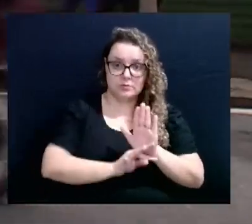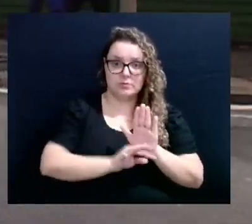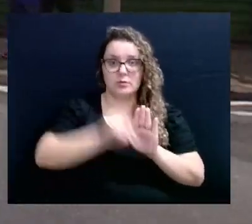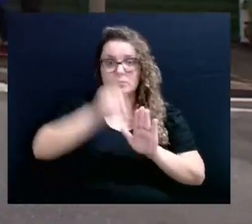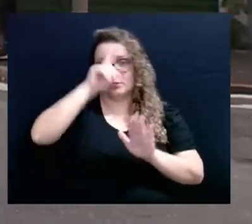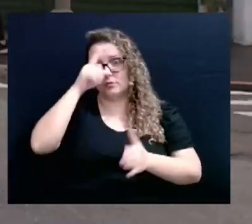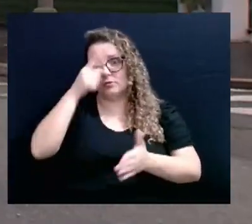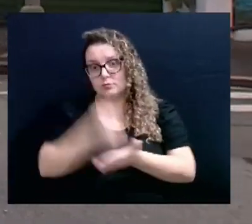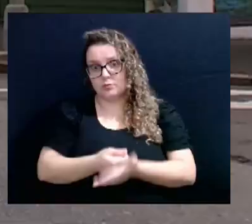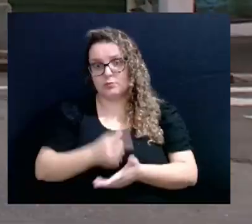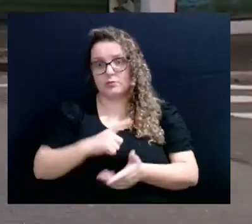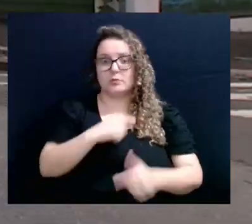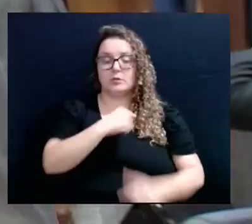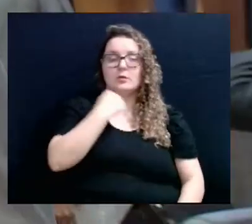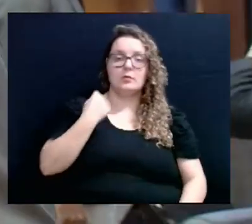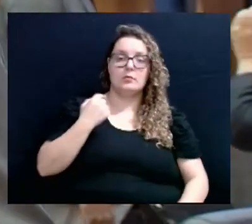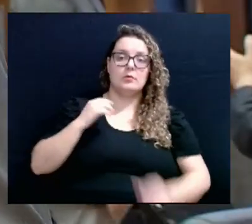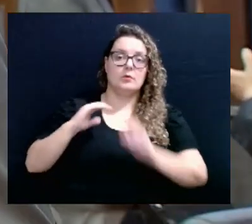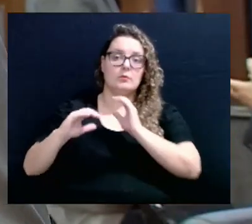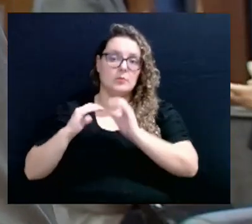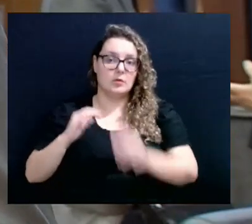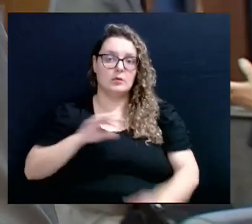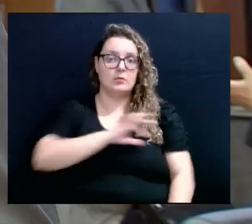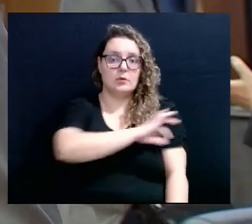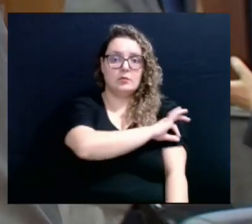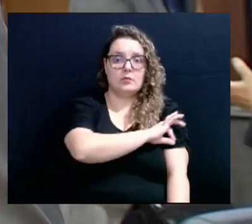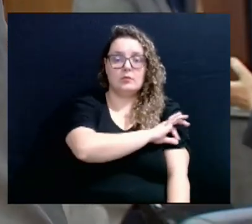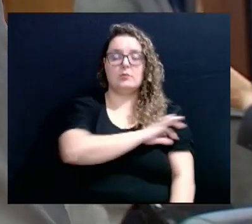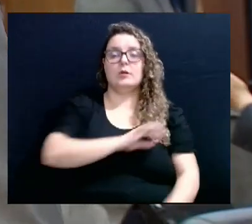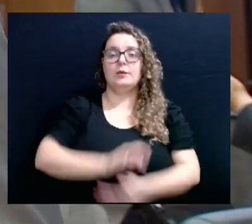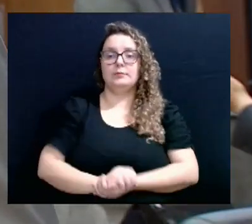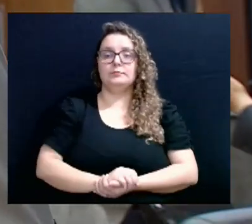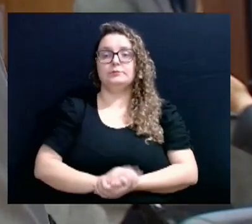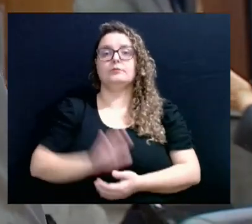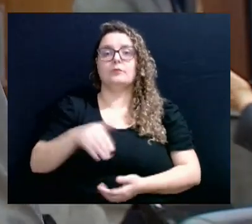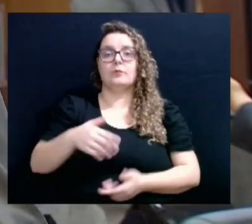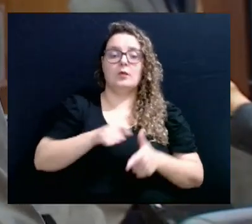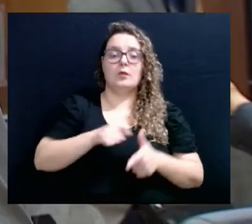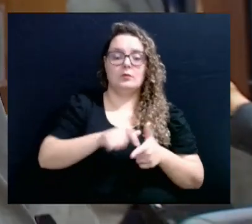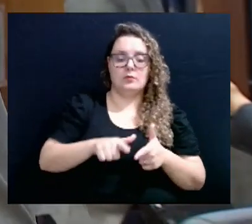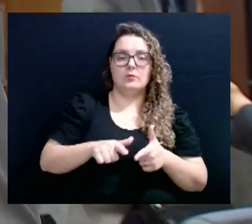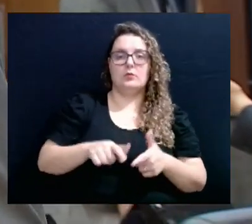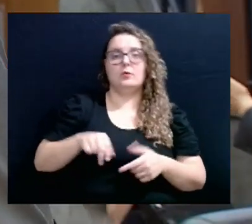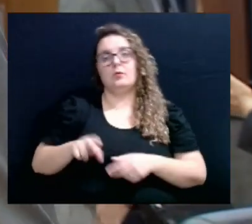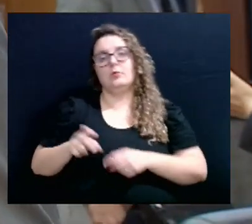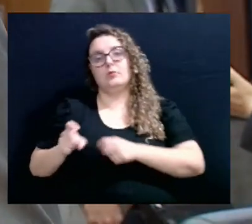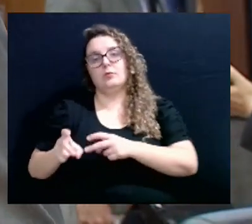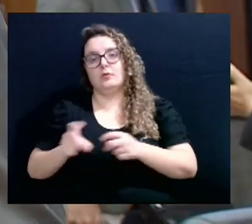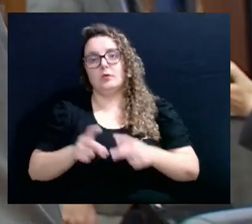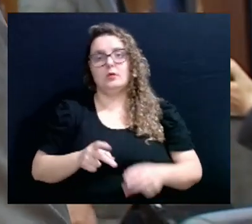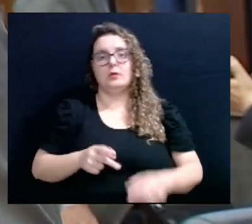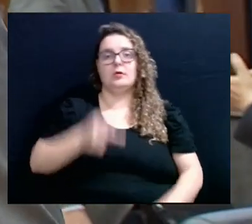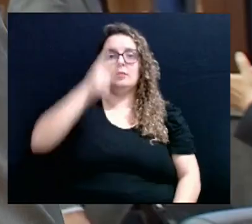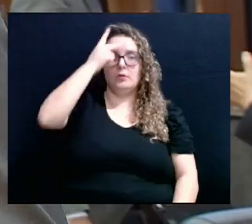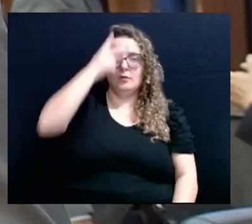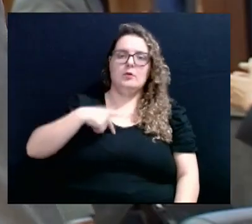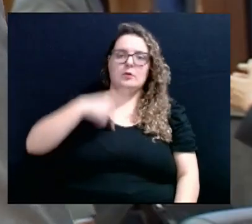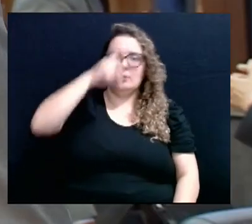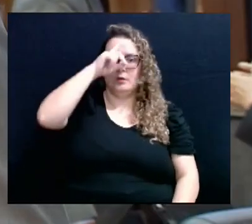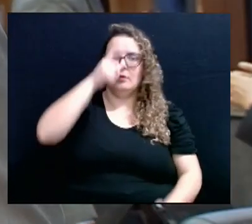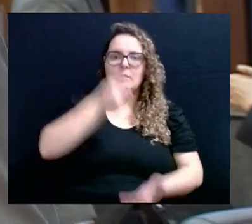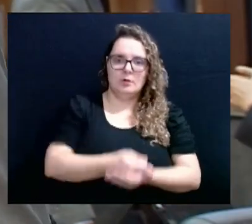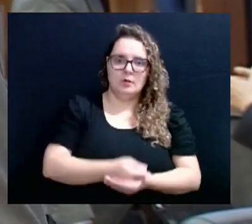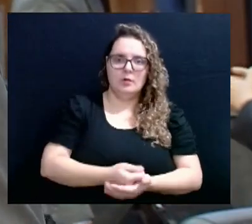prazo para comunicar à Prefeitura. Assim que locado o imóvel ou vendido, o proprietário tem 30 dias